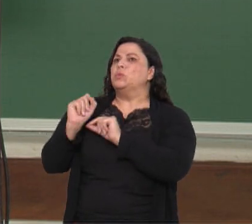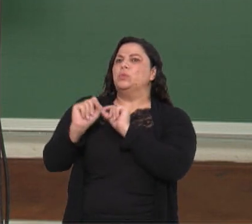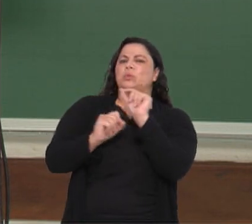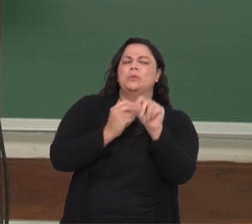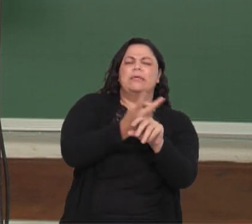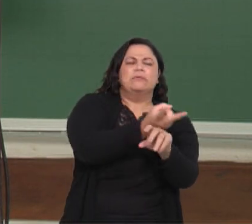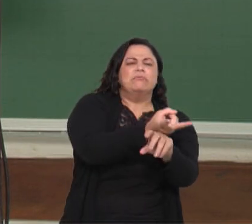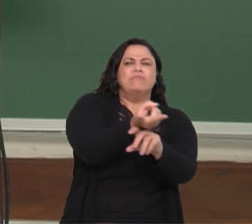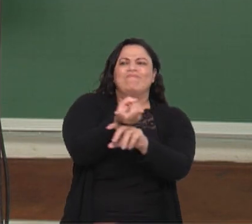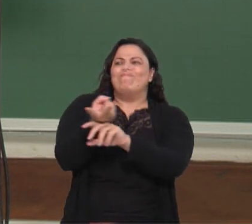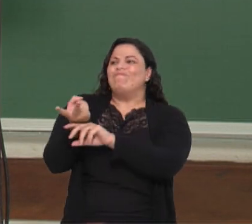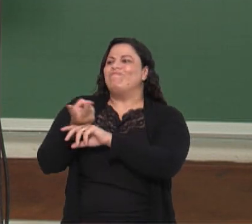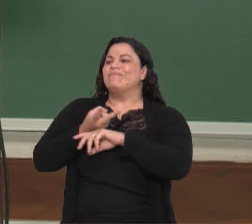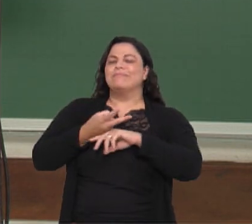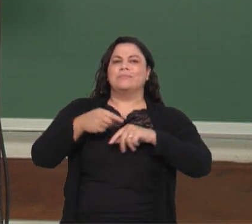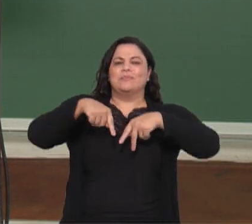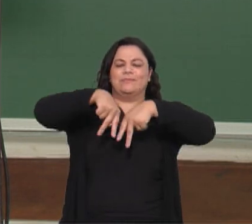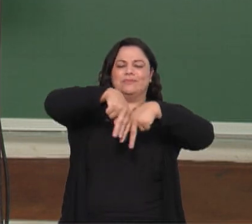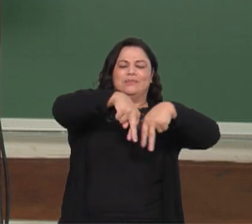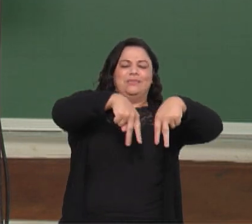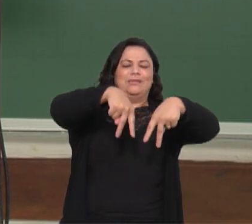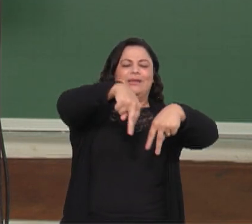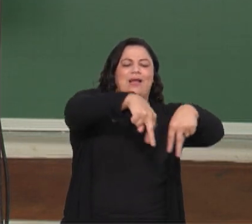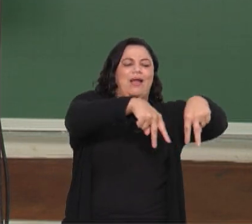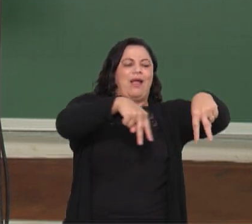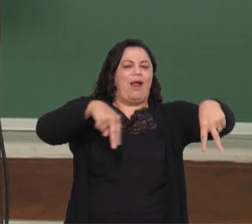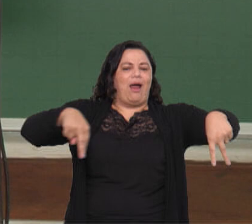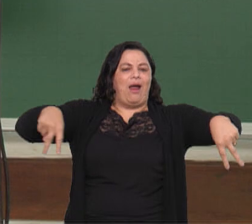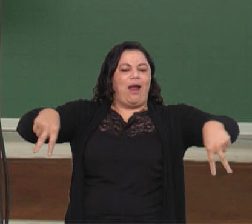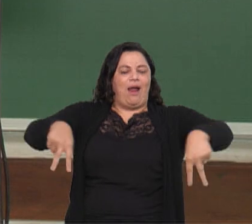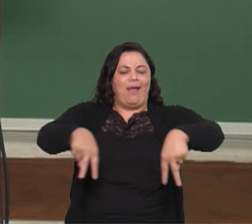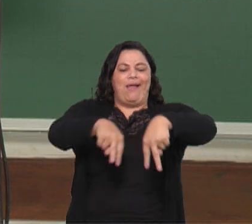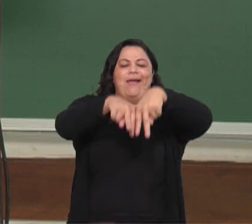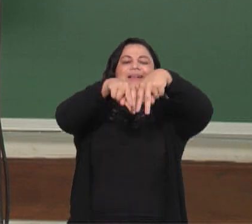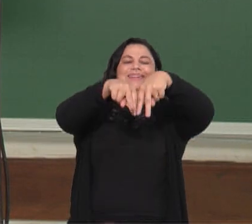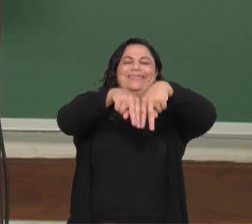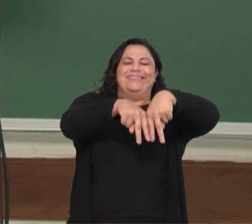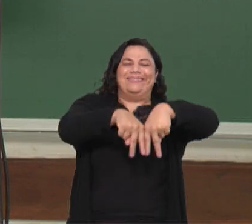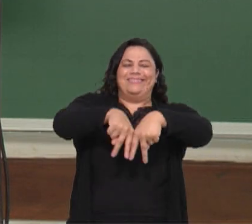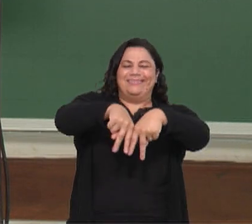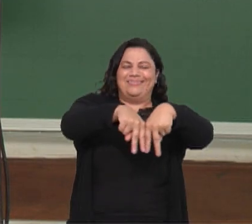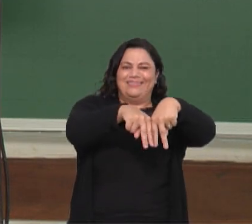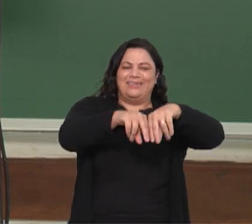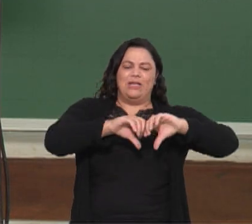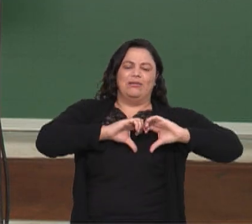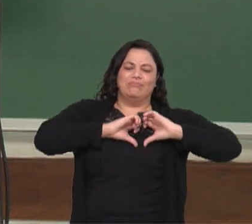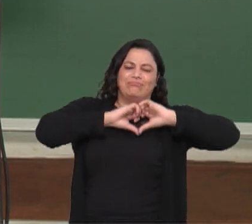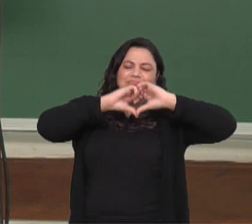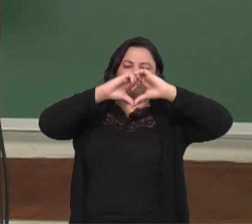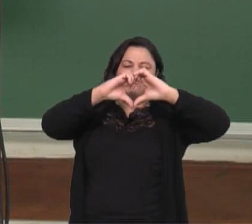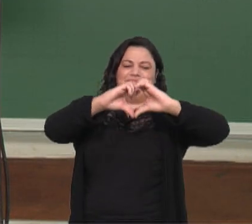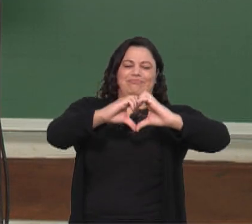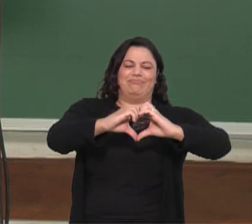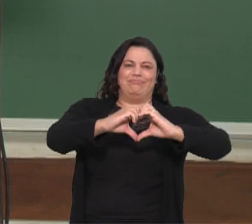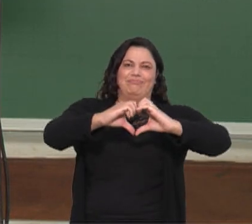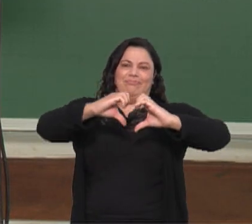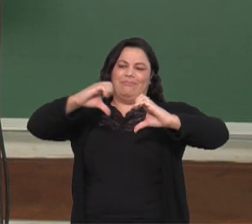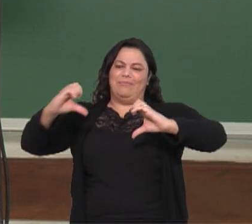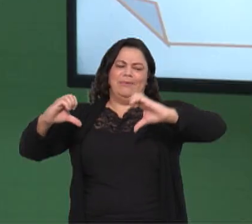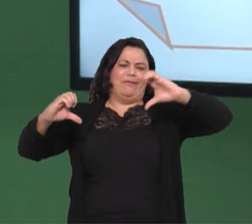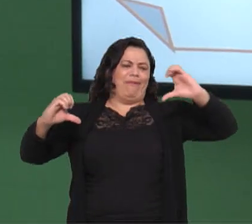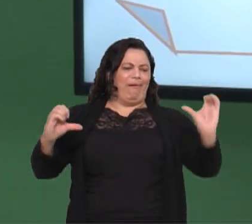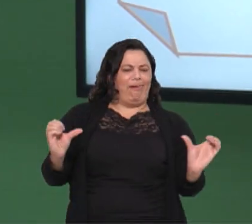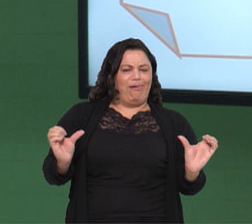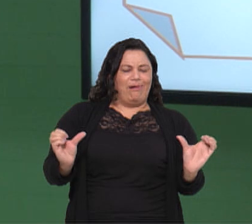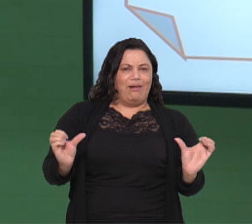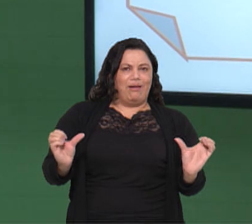várias versões ali, tem outras mais, mas a que mais importa aqui, e a que a gente realmente tem que saber definir no Platão, para falar do